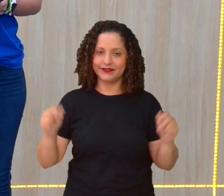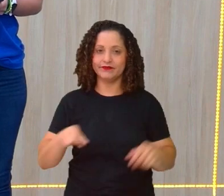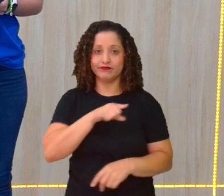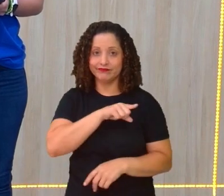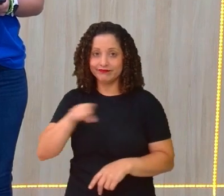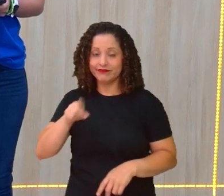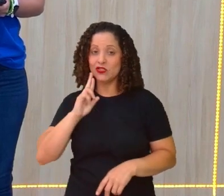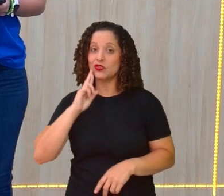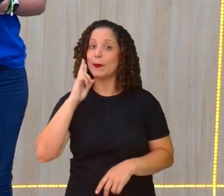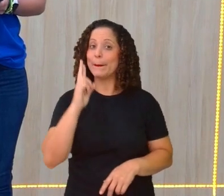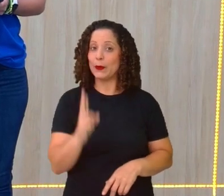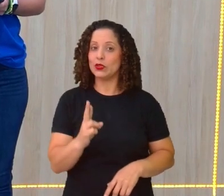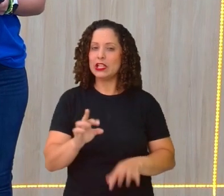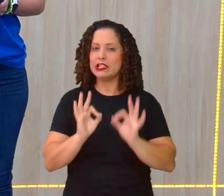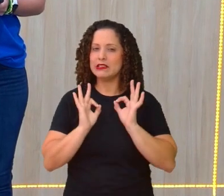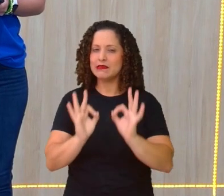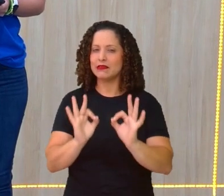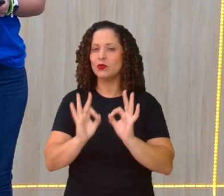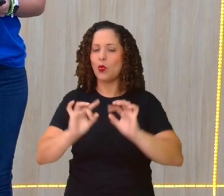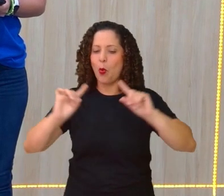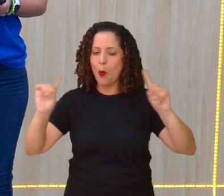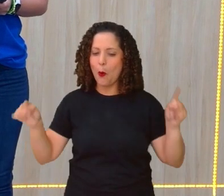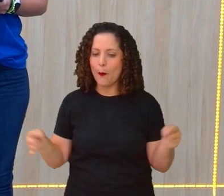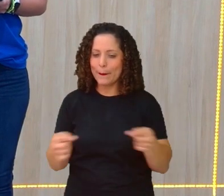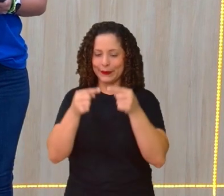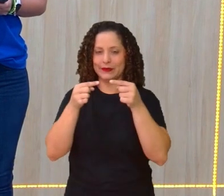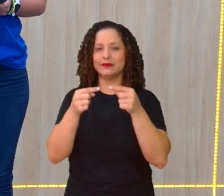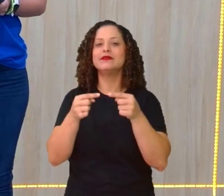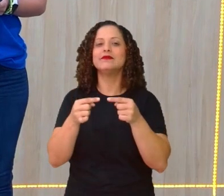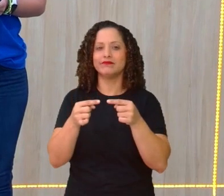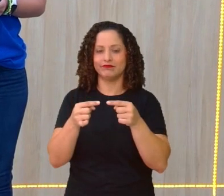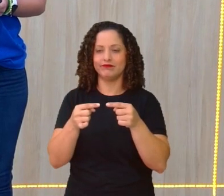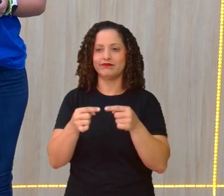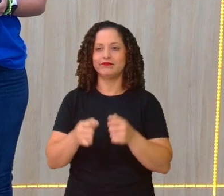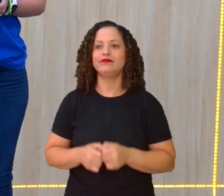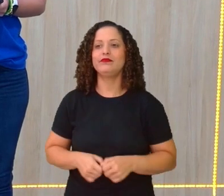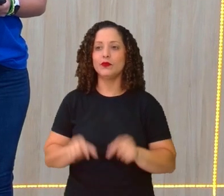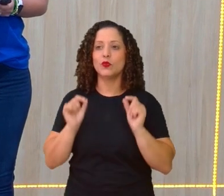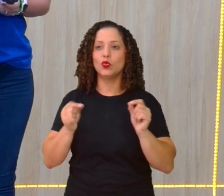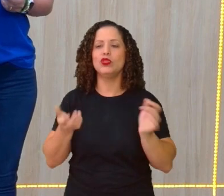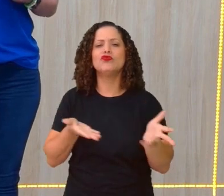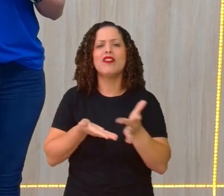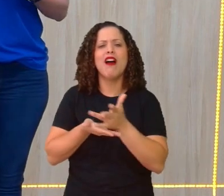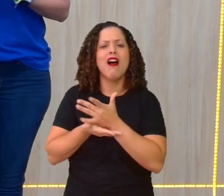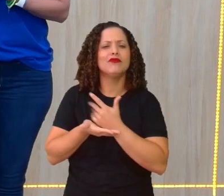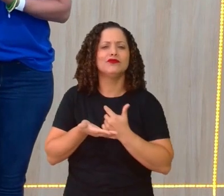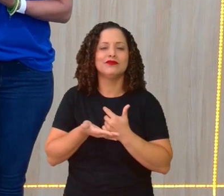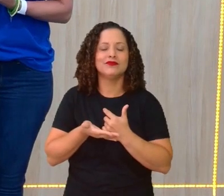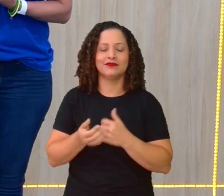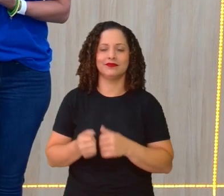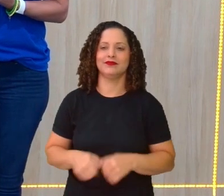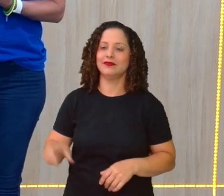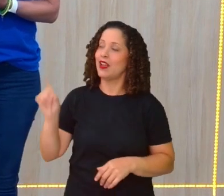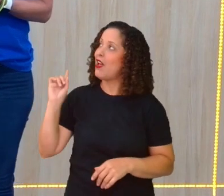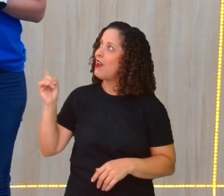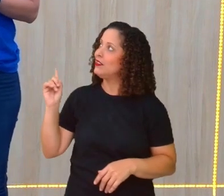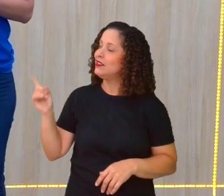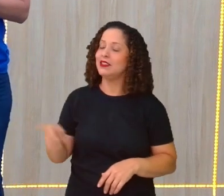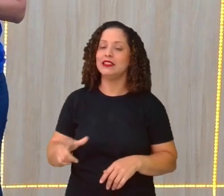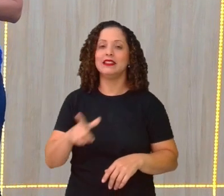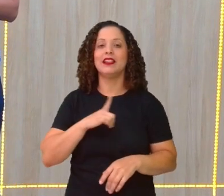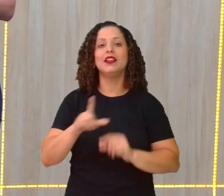precisam responder de acordo com os dados que estão nessa tabela. Essa tabela aí está falando